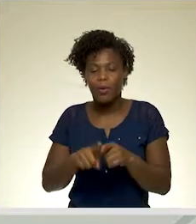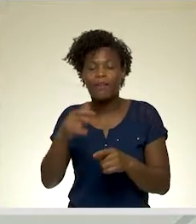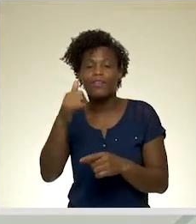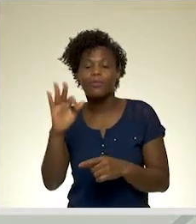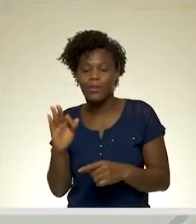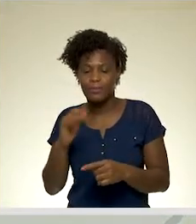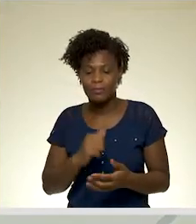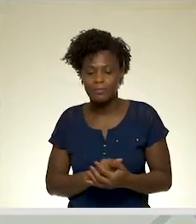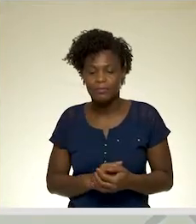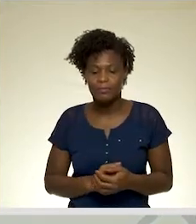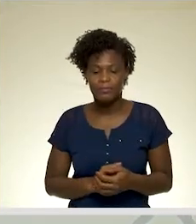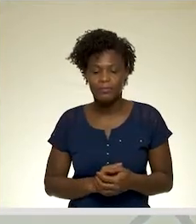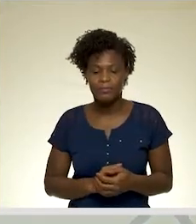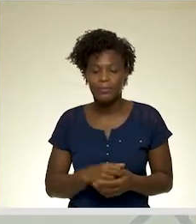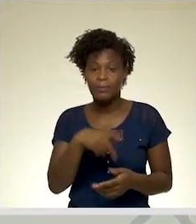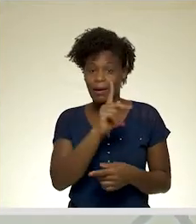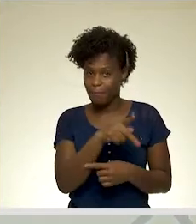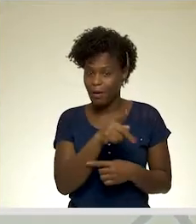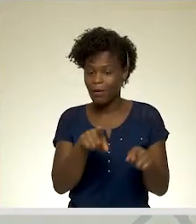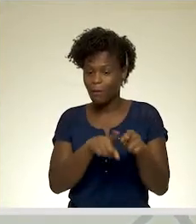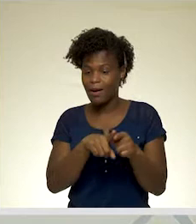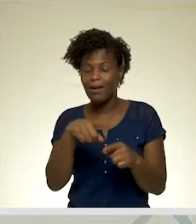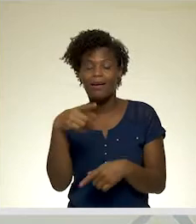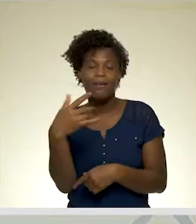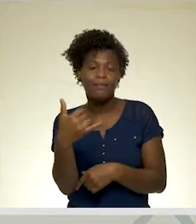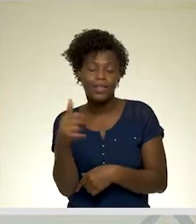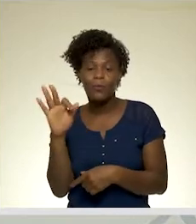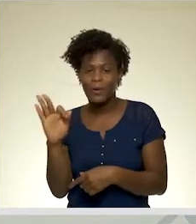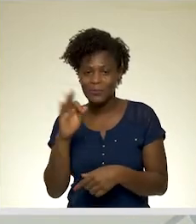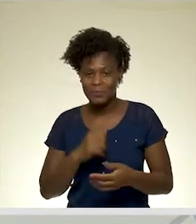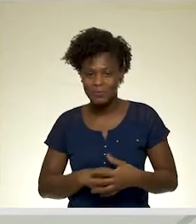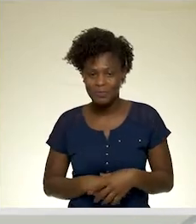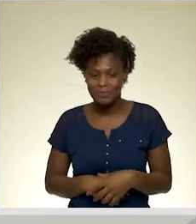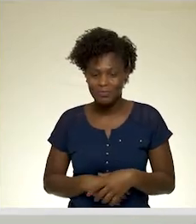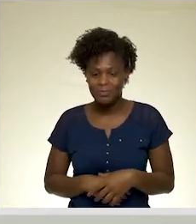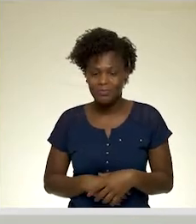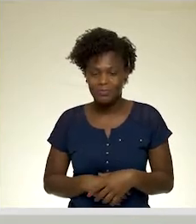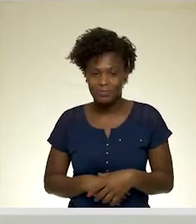é igual a 24. K é igual a 24.